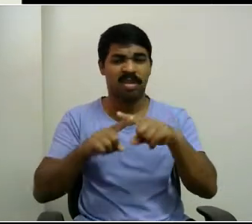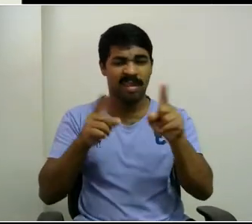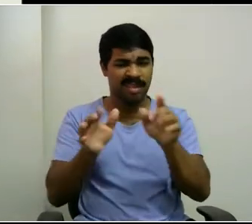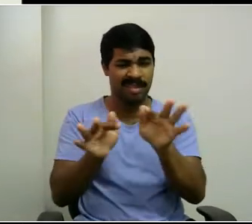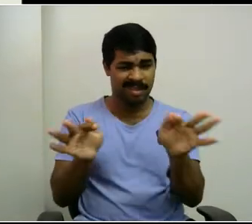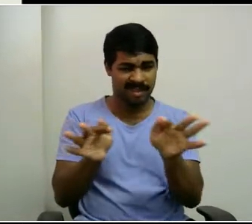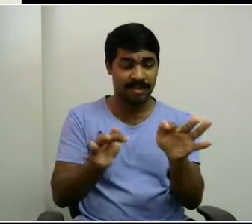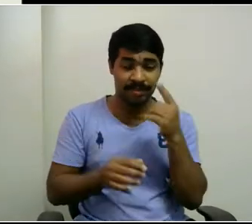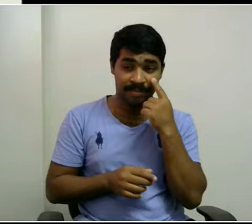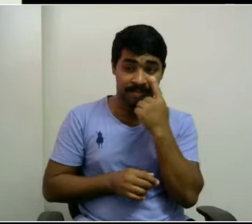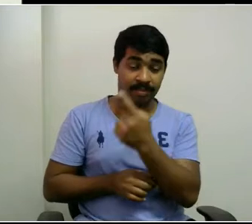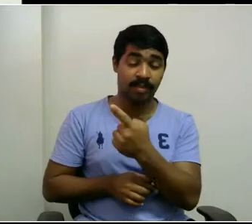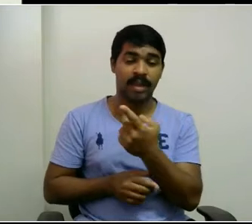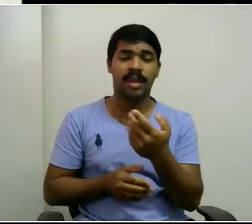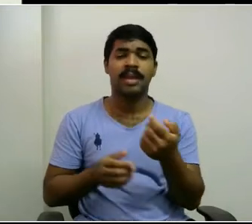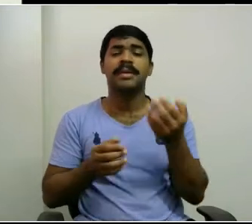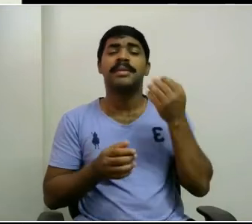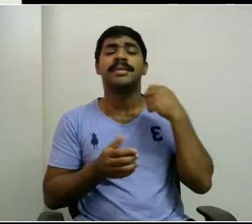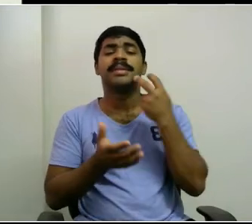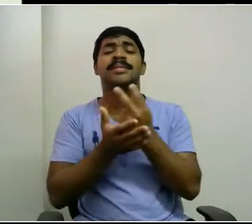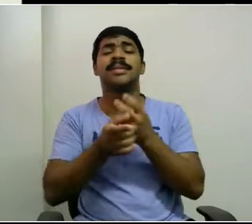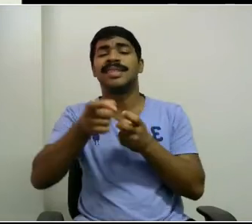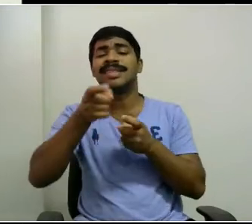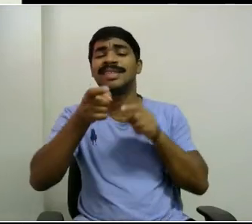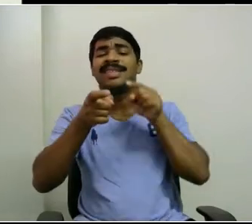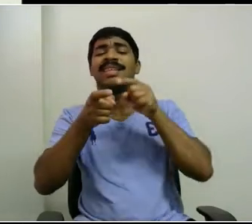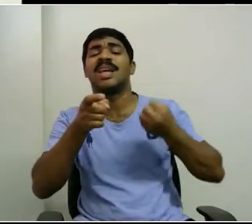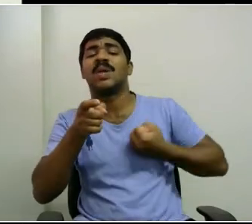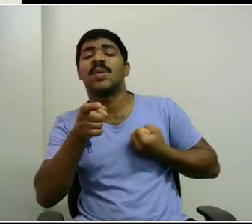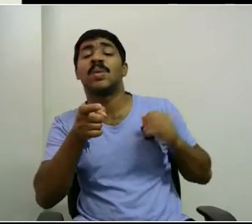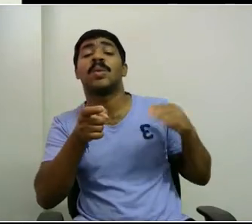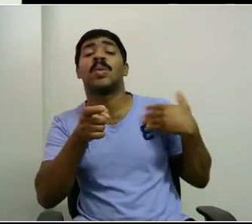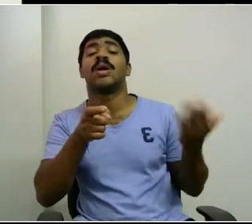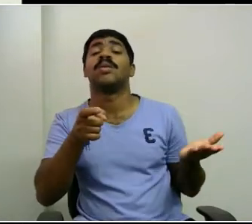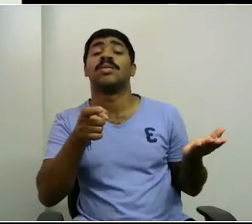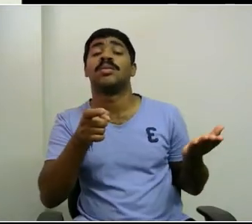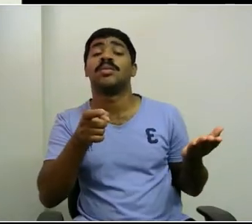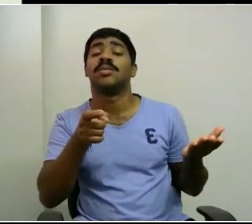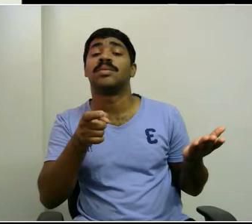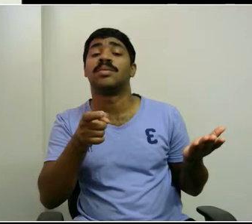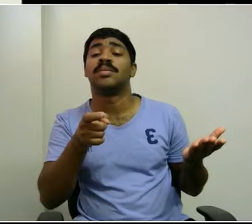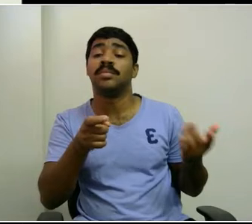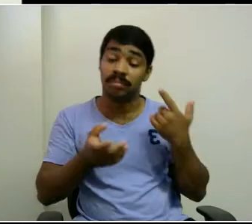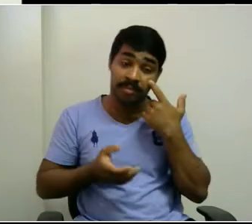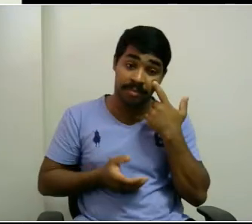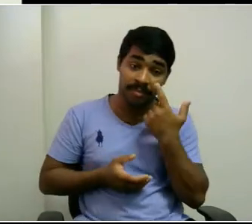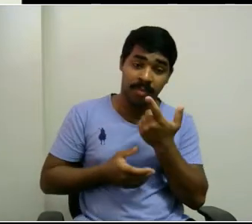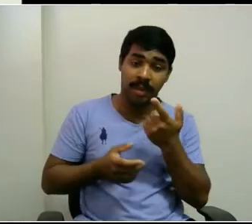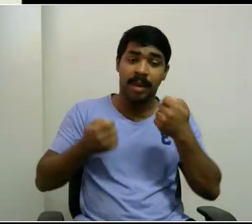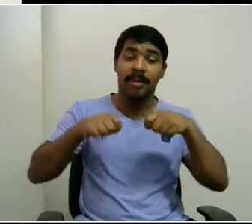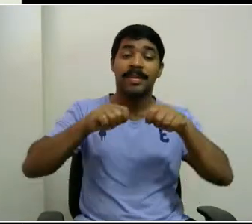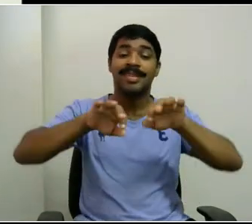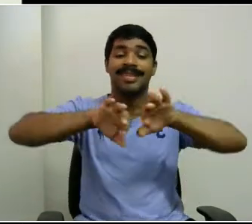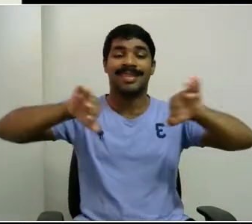valor do x na equação, então eu tenho que isolar todos os x para um lado e os que não têm x para o outro. O